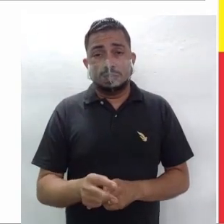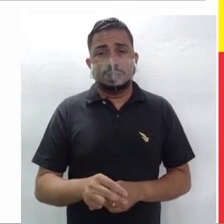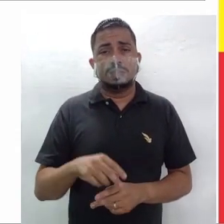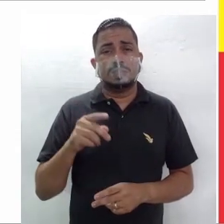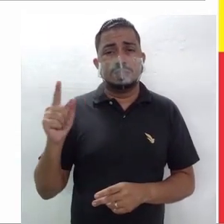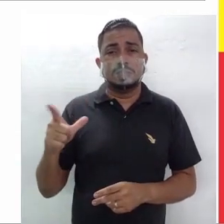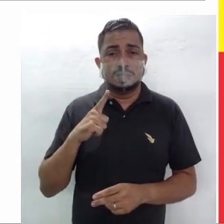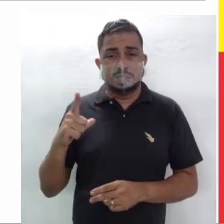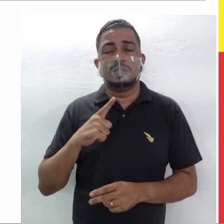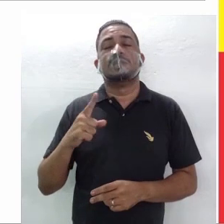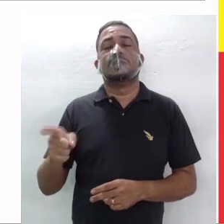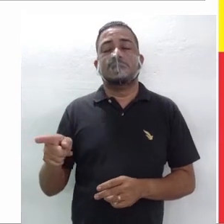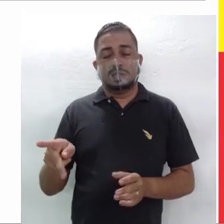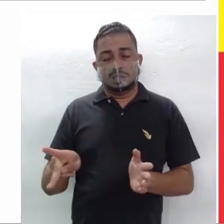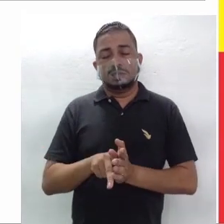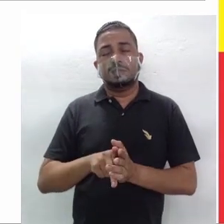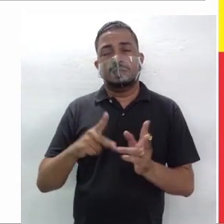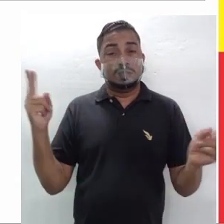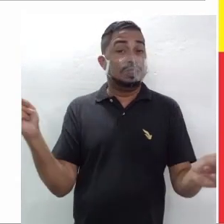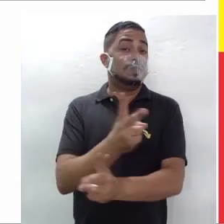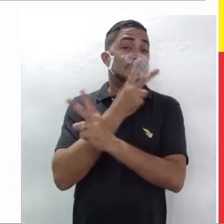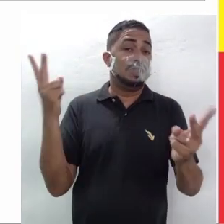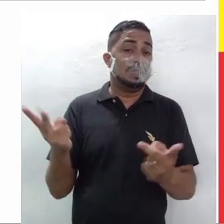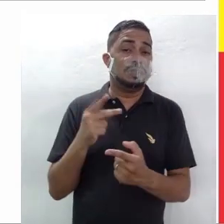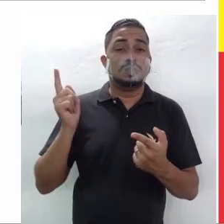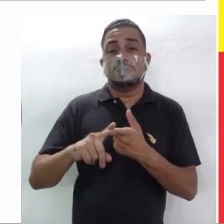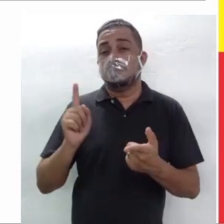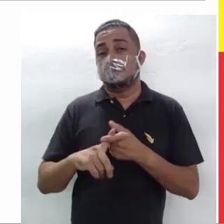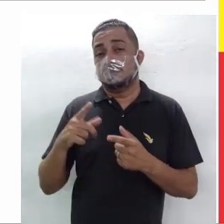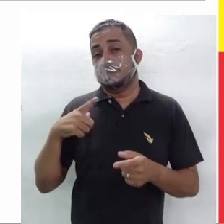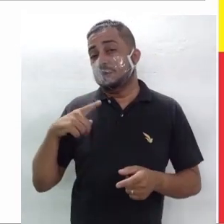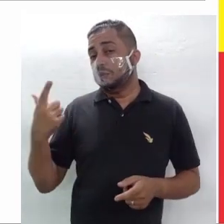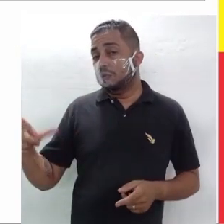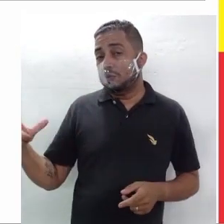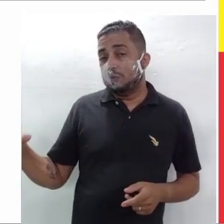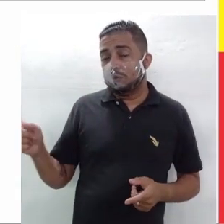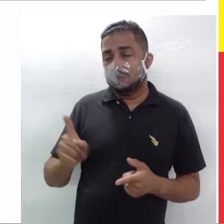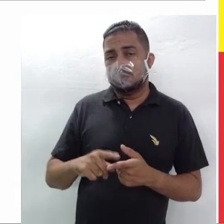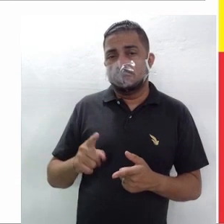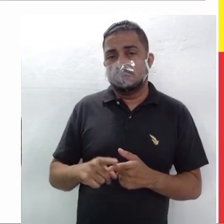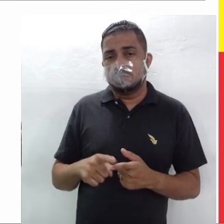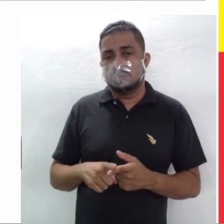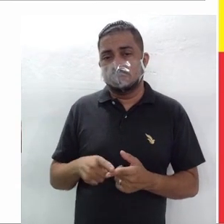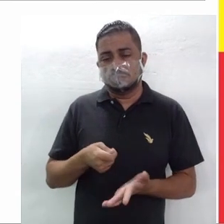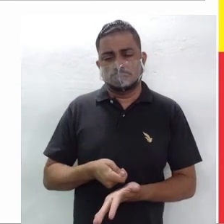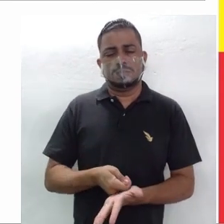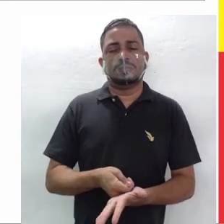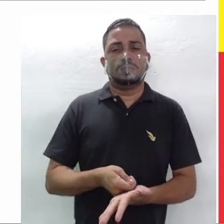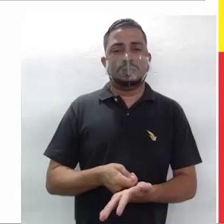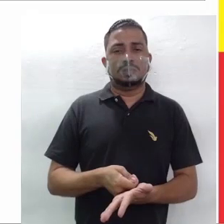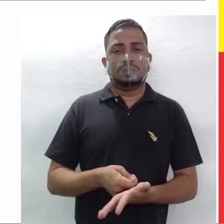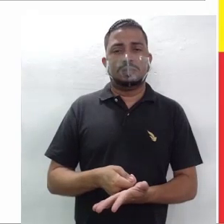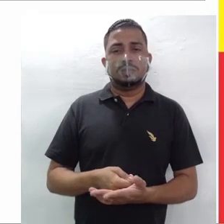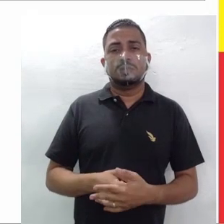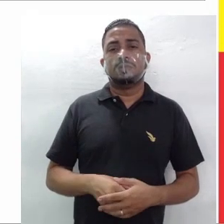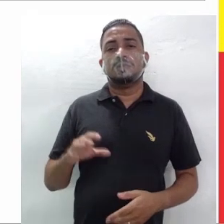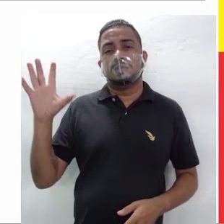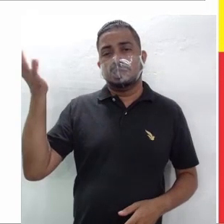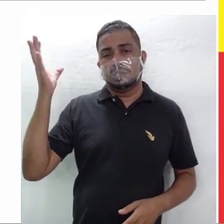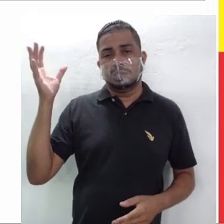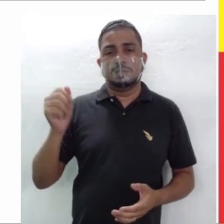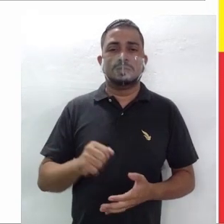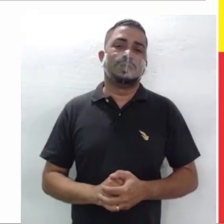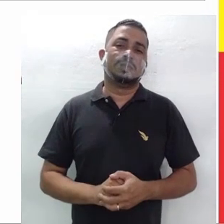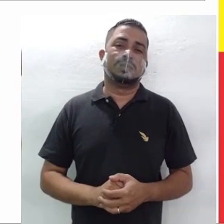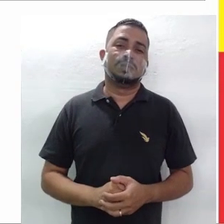de tempestade de vento, e outras maneiras que são rigorosas do clima.